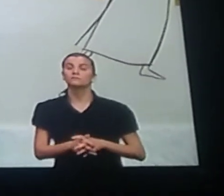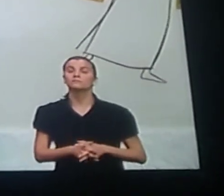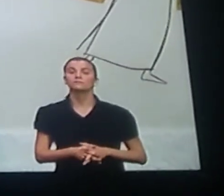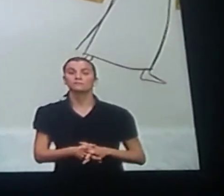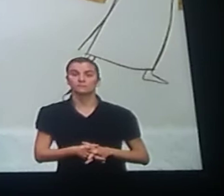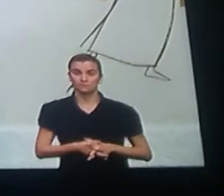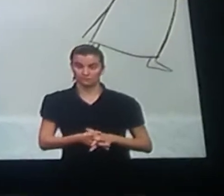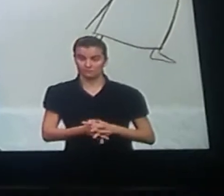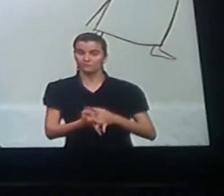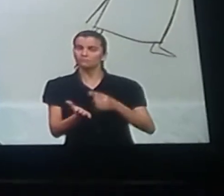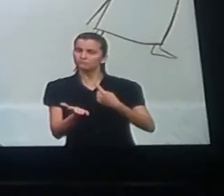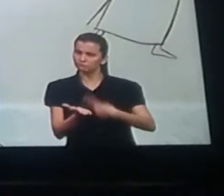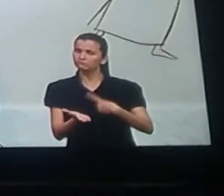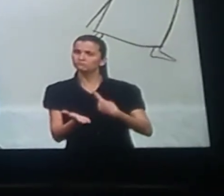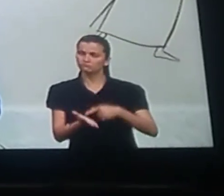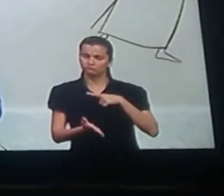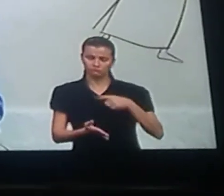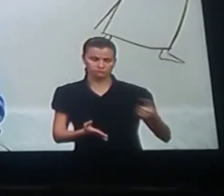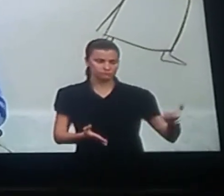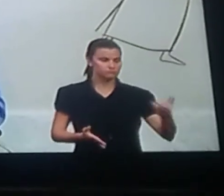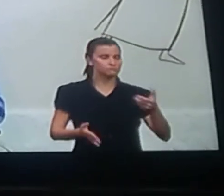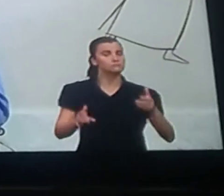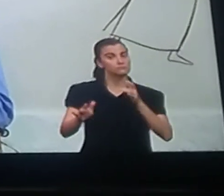Abraão. Ouçamos.